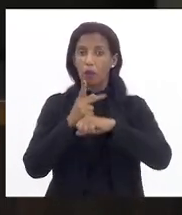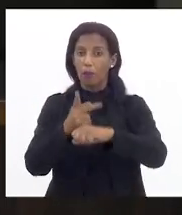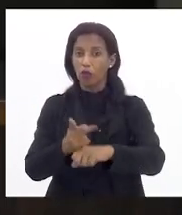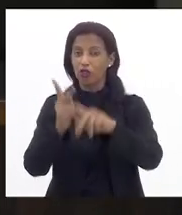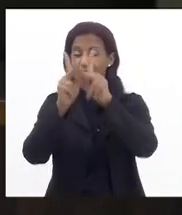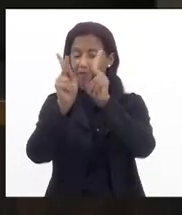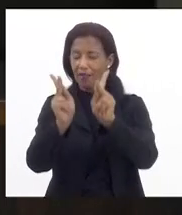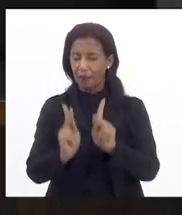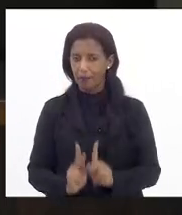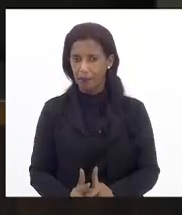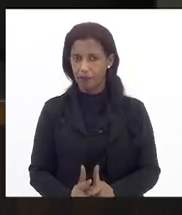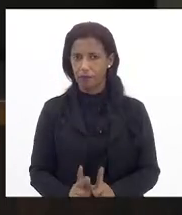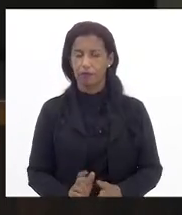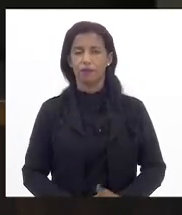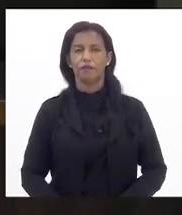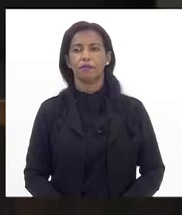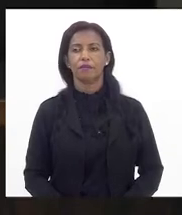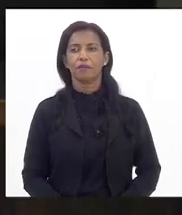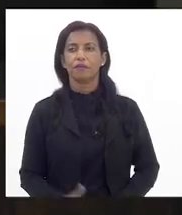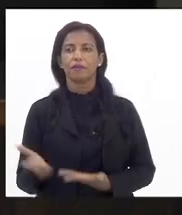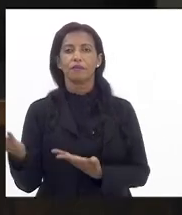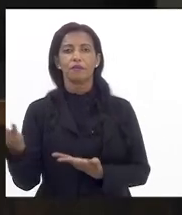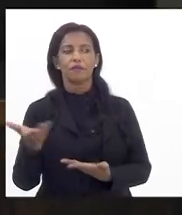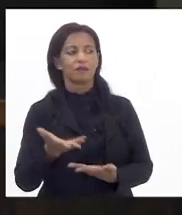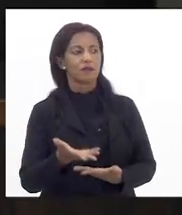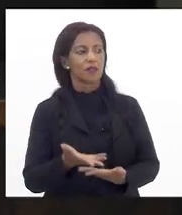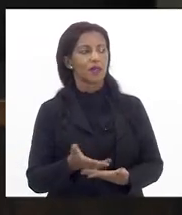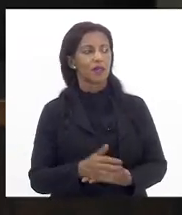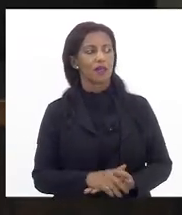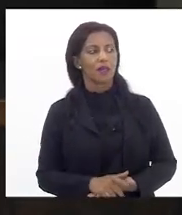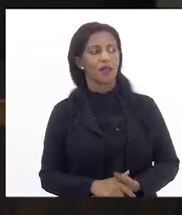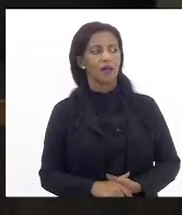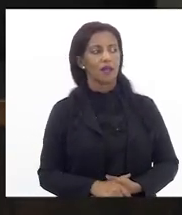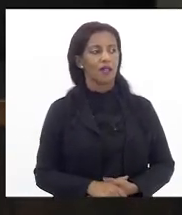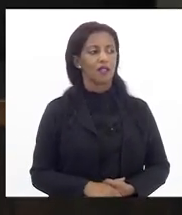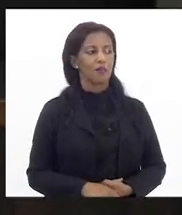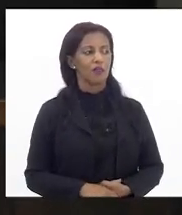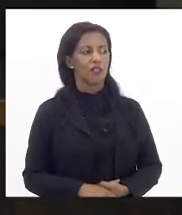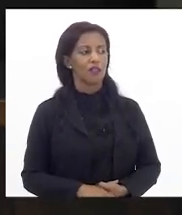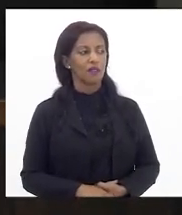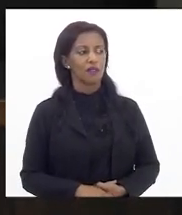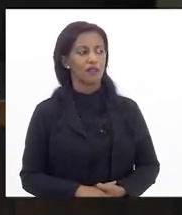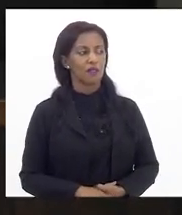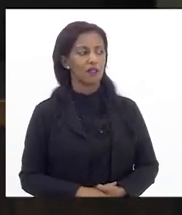paz e é com a palavra o senhor